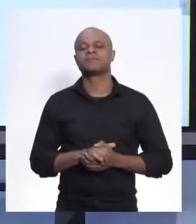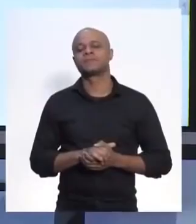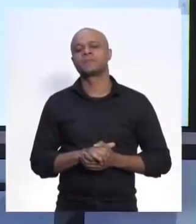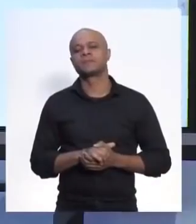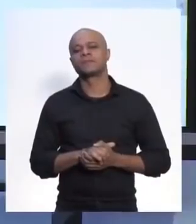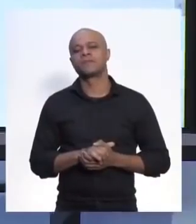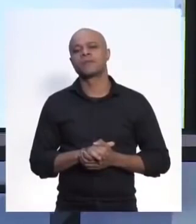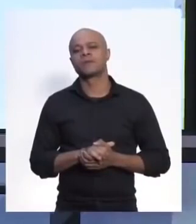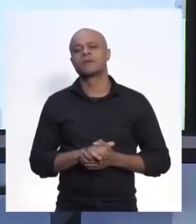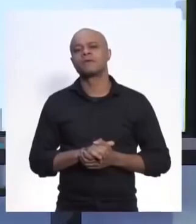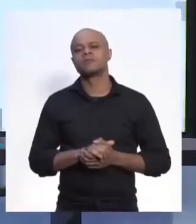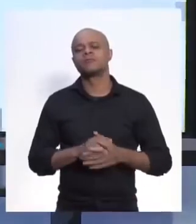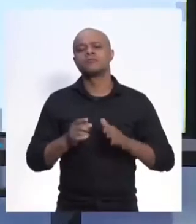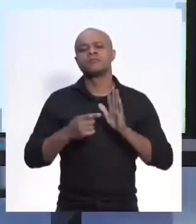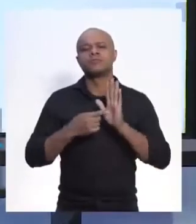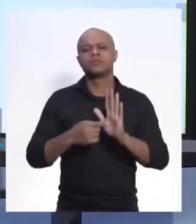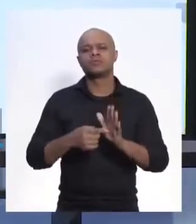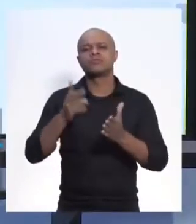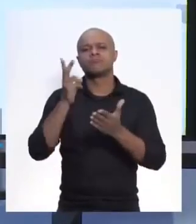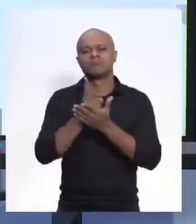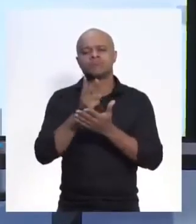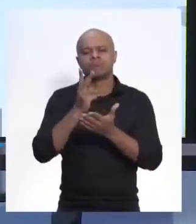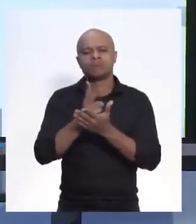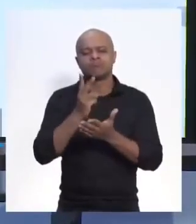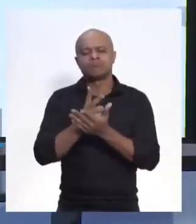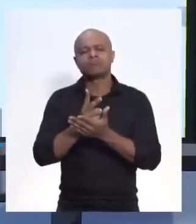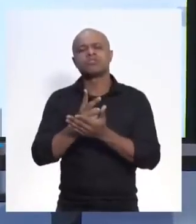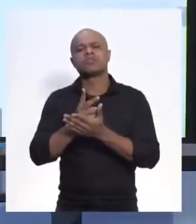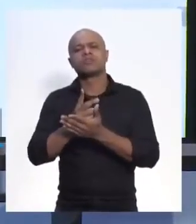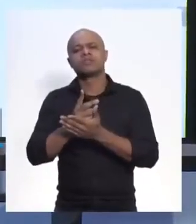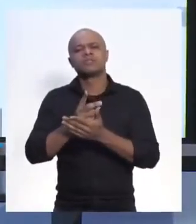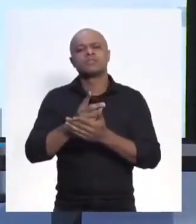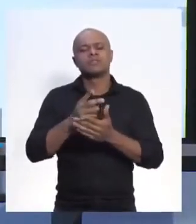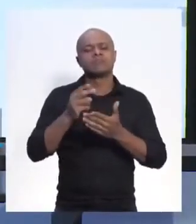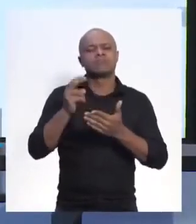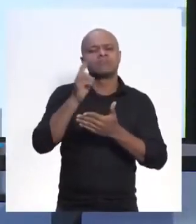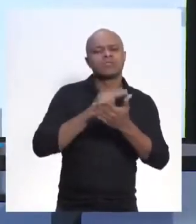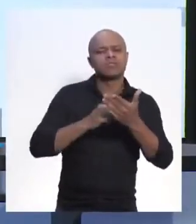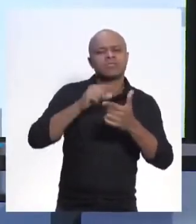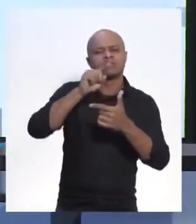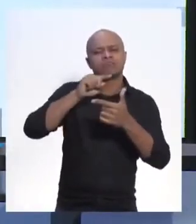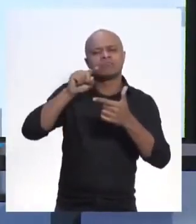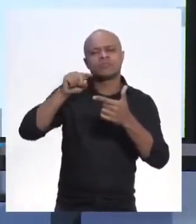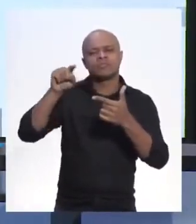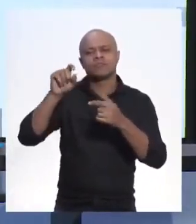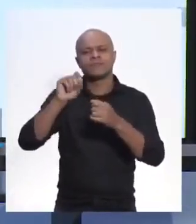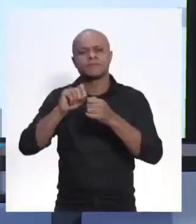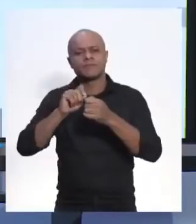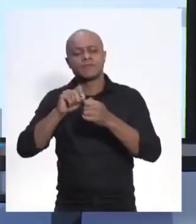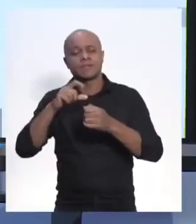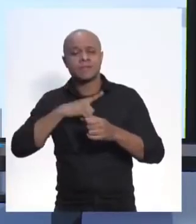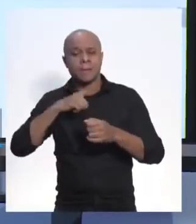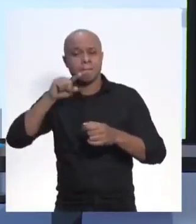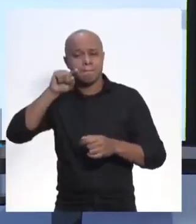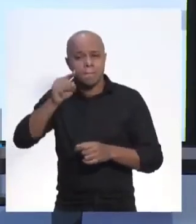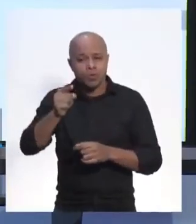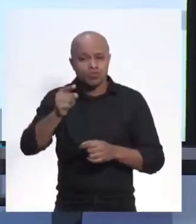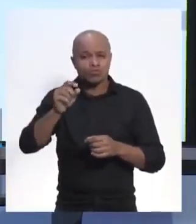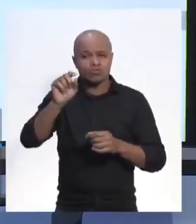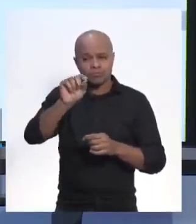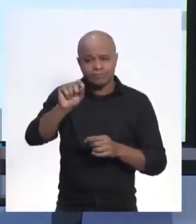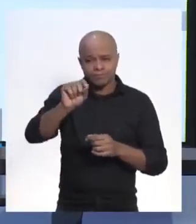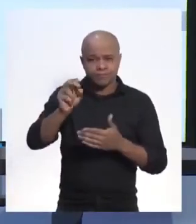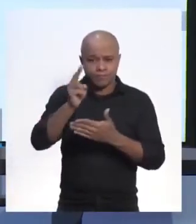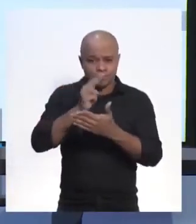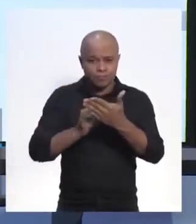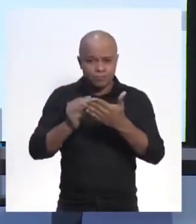professora, você me mostrou toda vez que você fez o desenho da exponencial, você marcou esse ponto. Por quê? Aqui não é o expoente e aqui é a